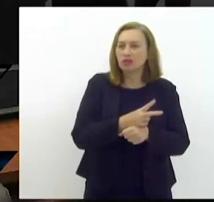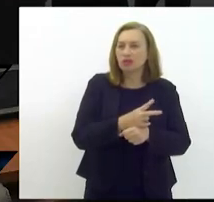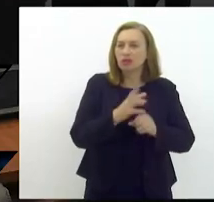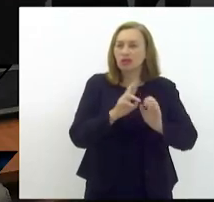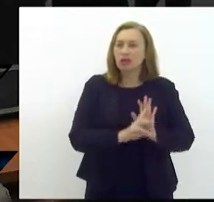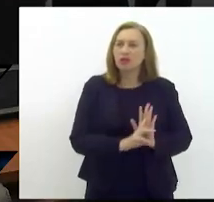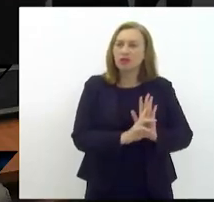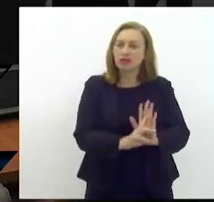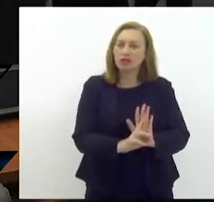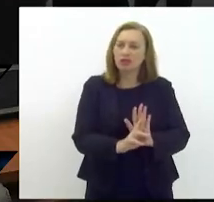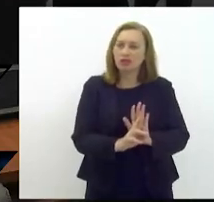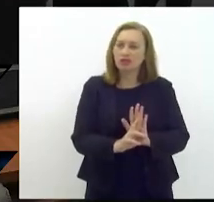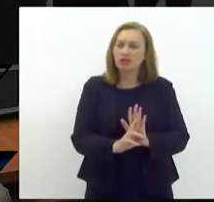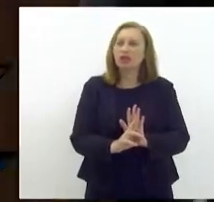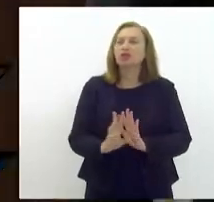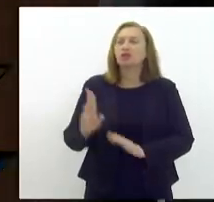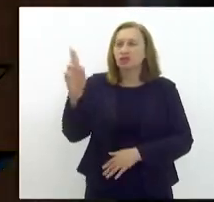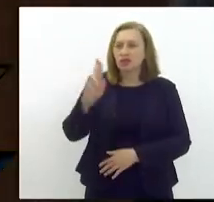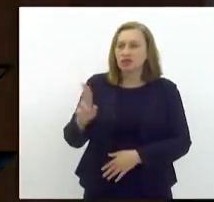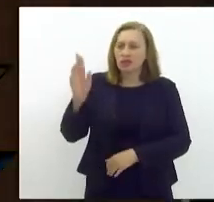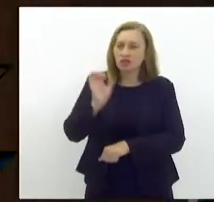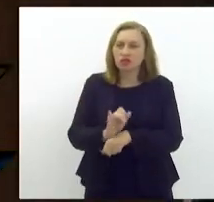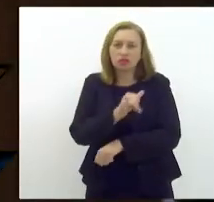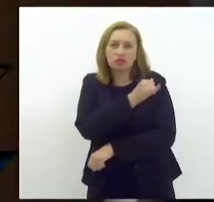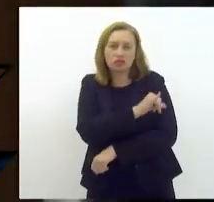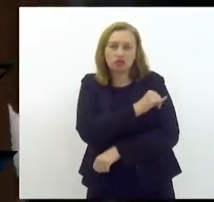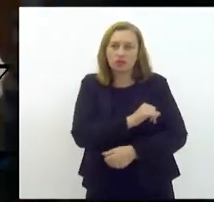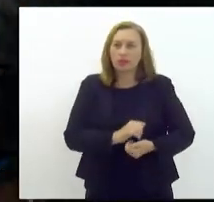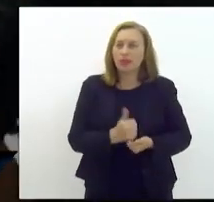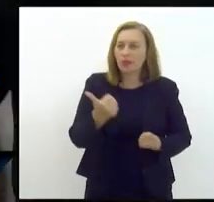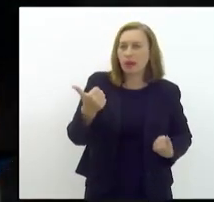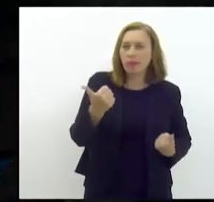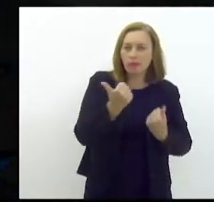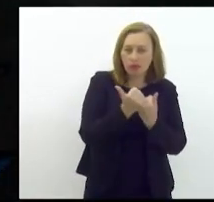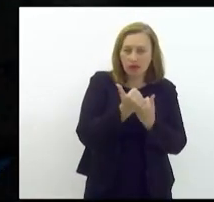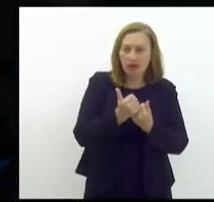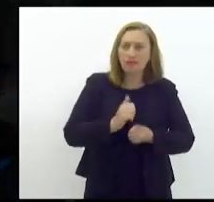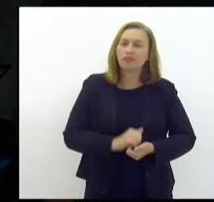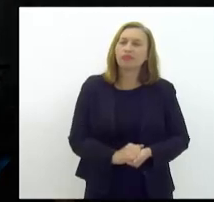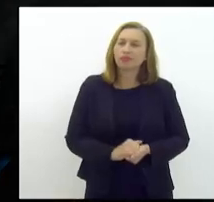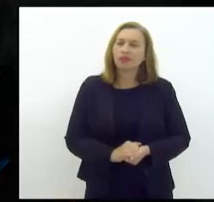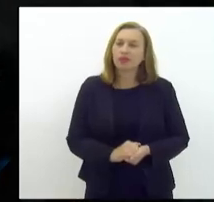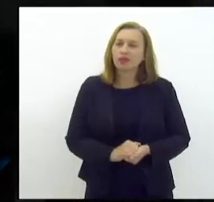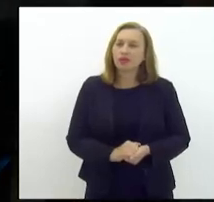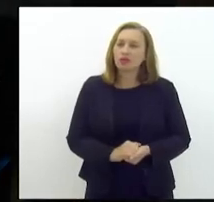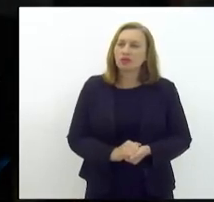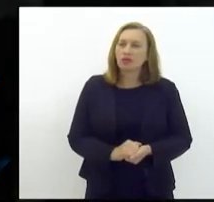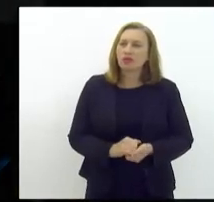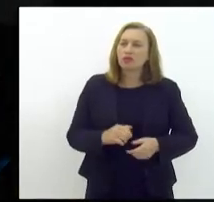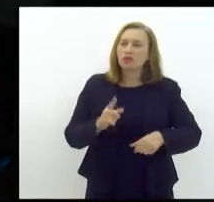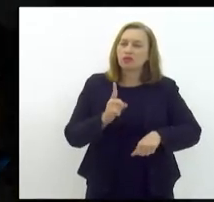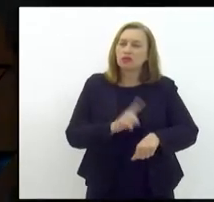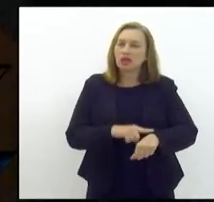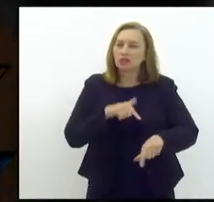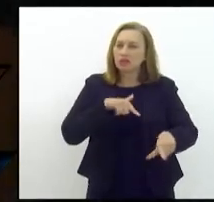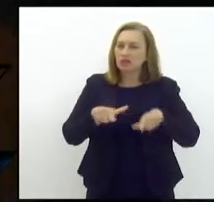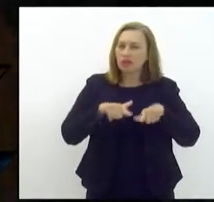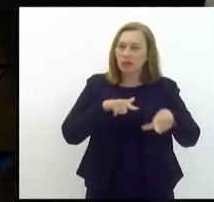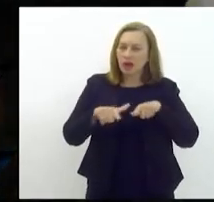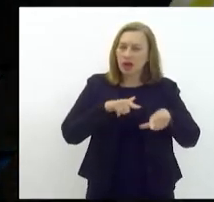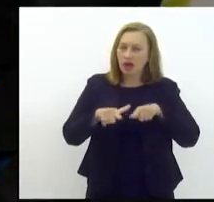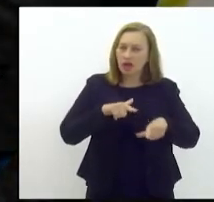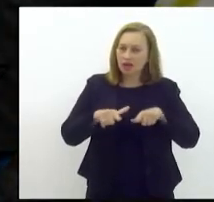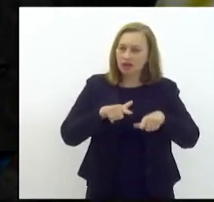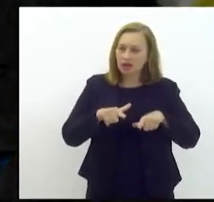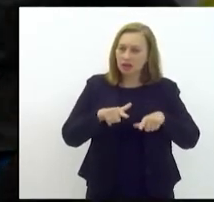docentes da Universidade do Estado do Rio de Janeiro para apoiar garantia do regime de trabalho tempo integral com